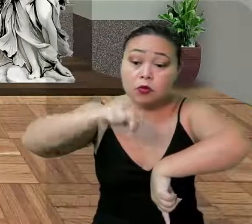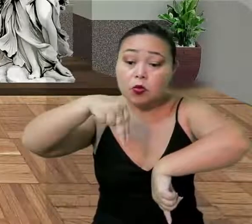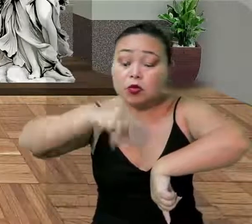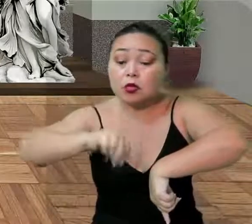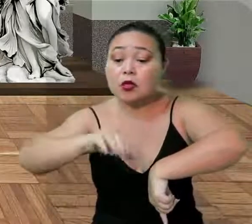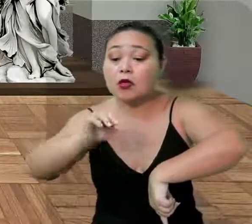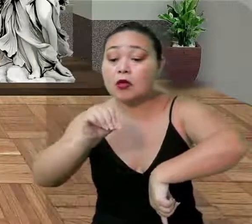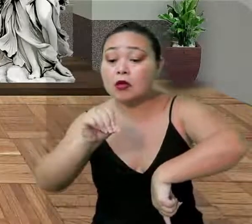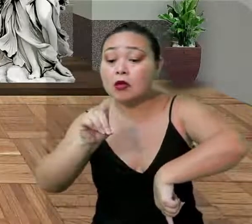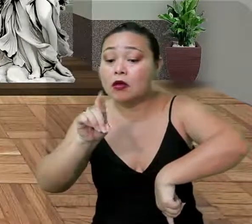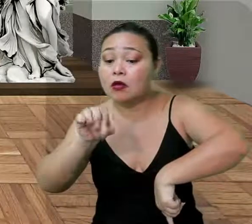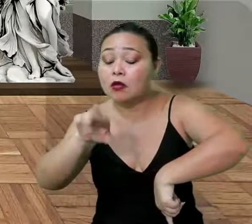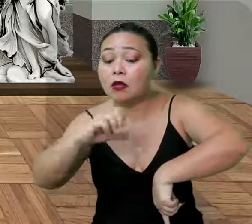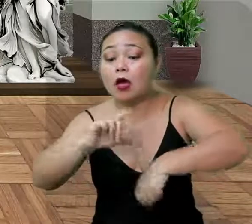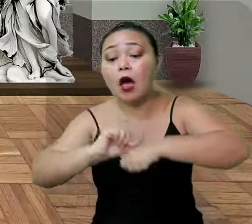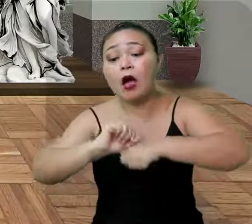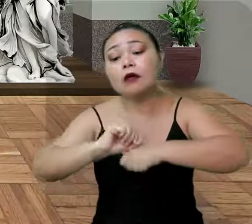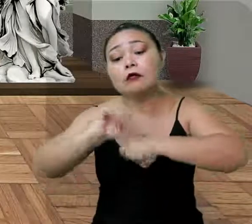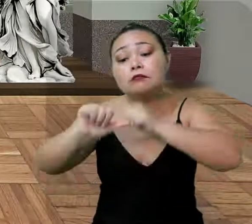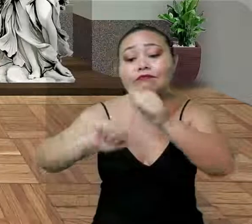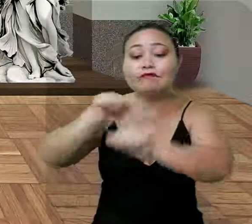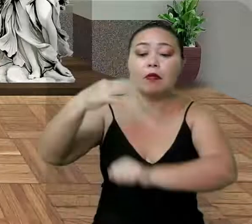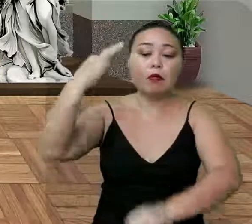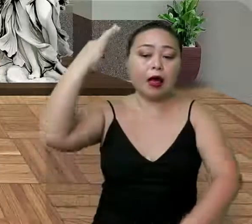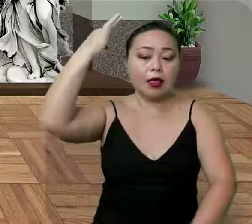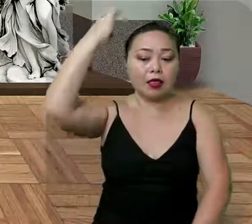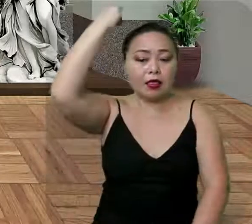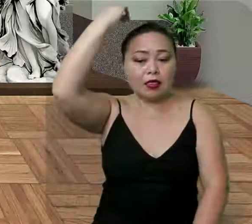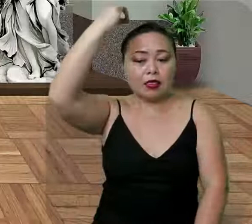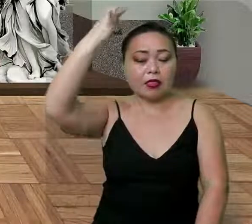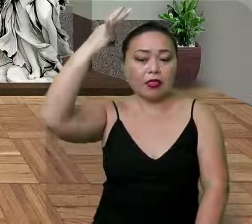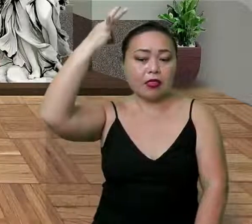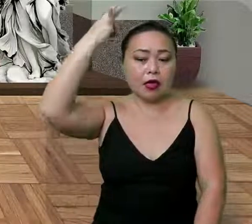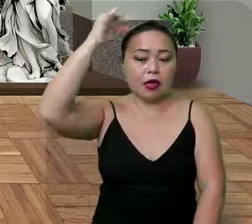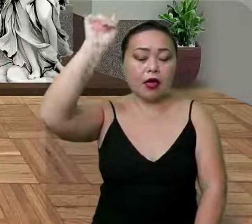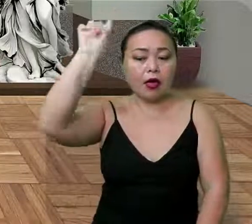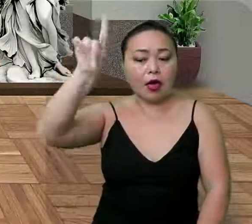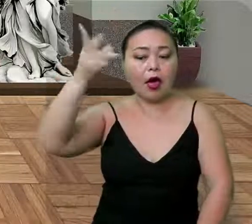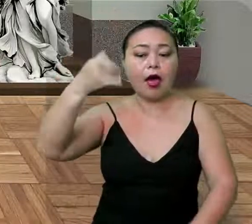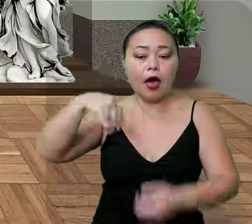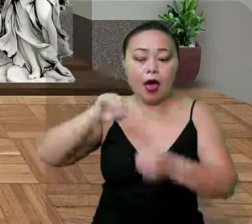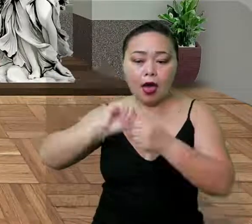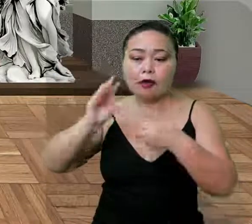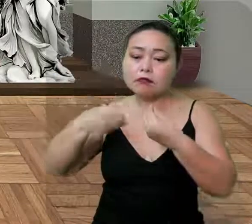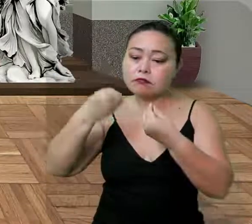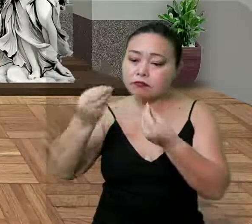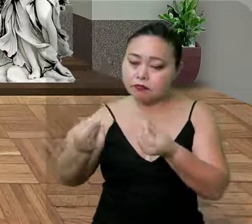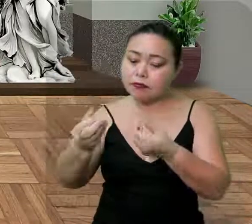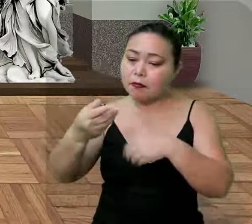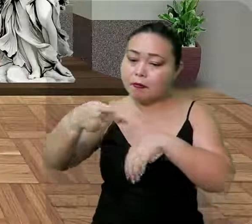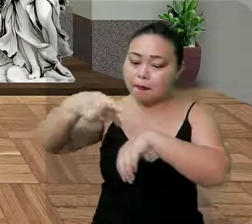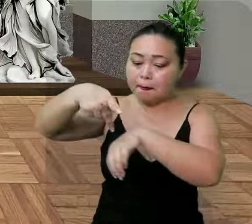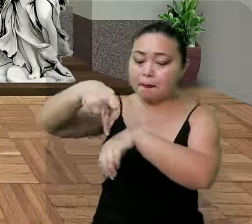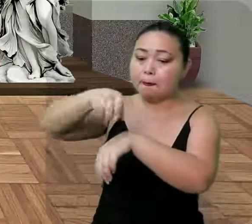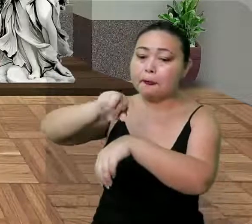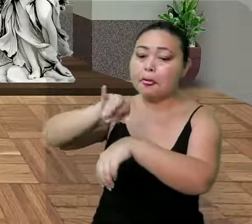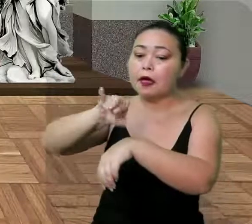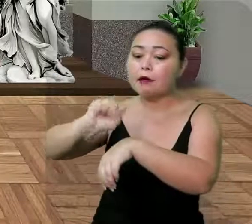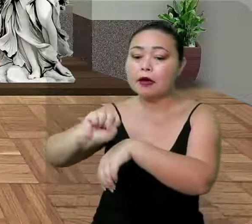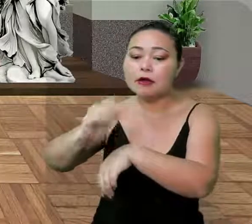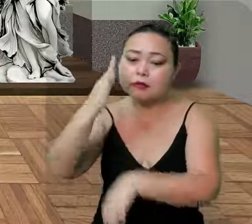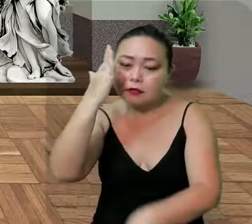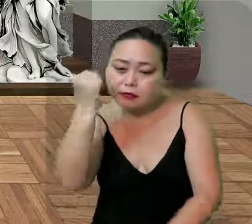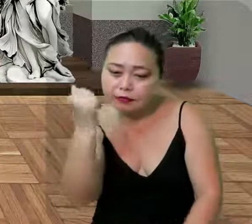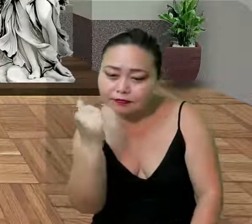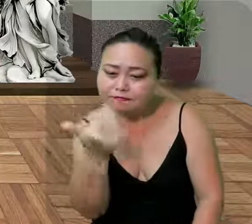D'arc se torna uma santa padroeira de Paris sabia disso